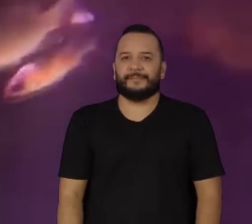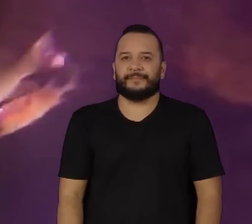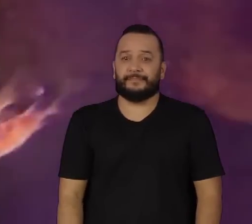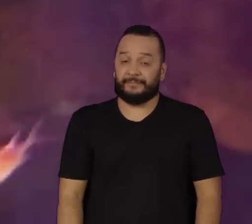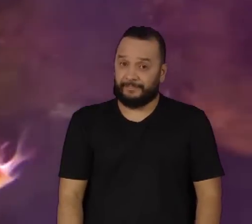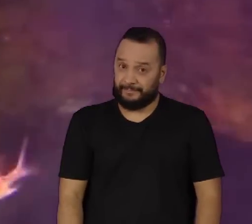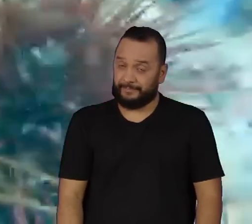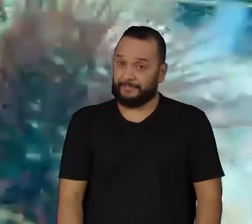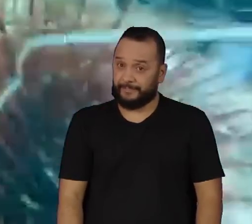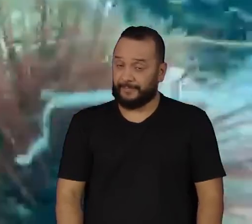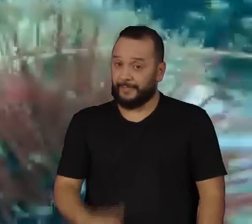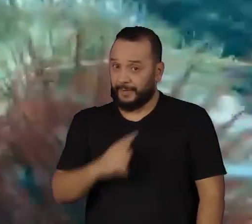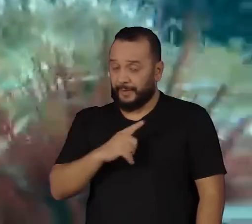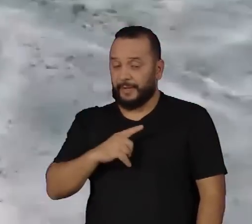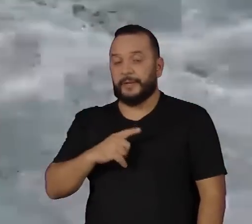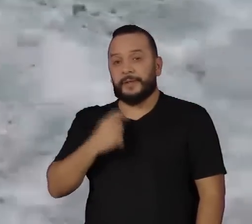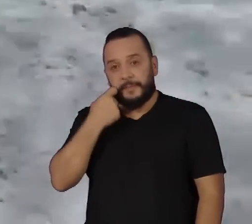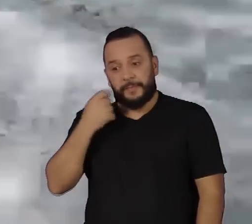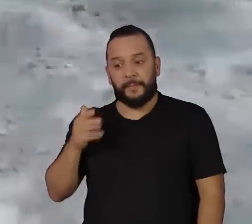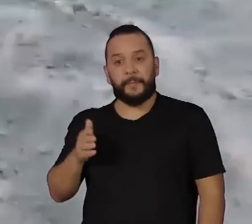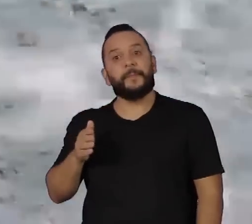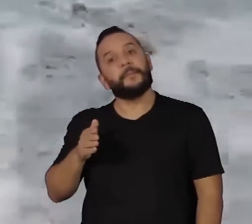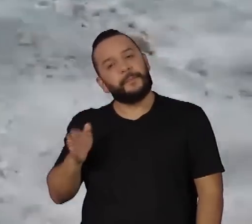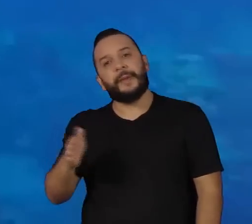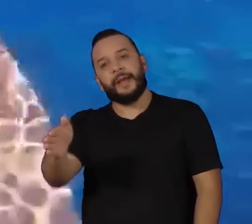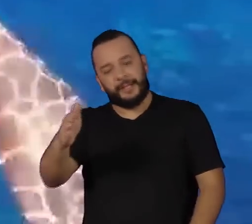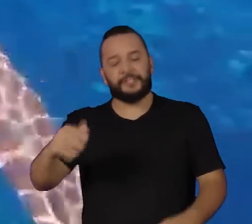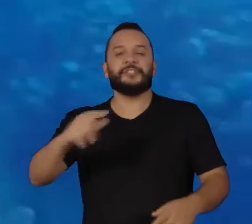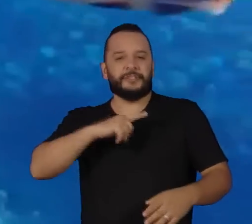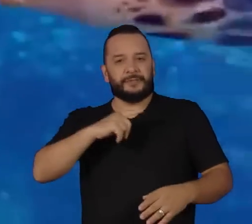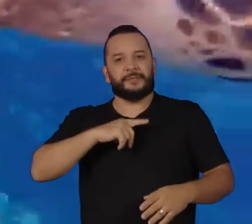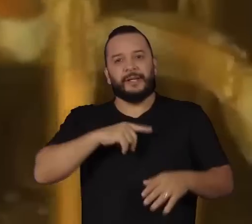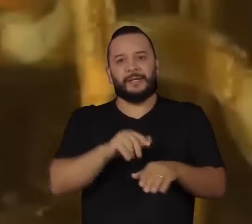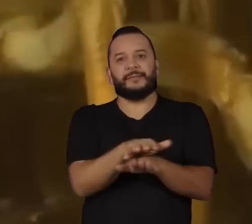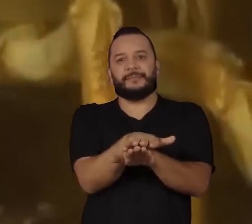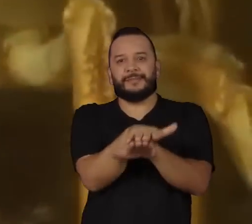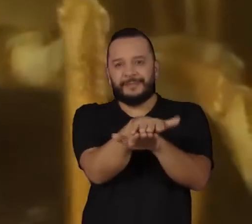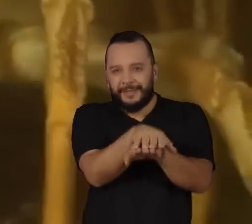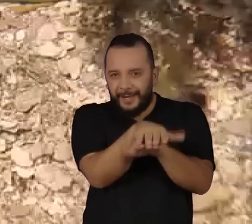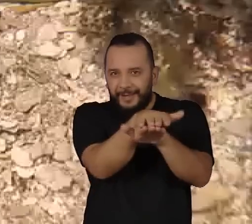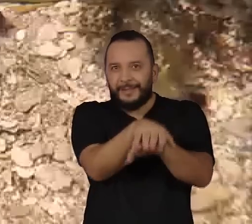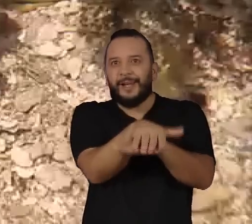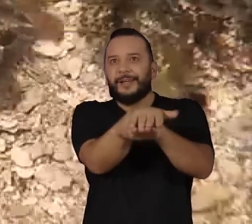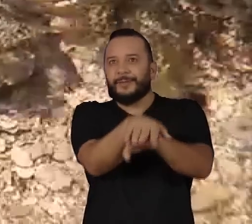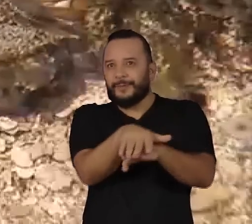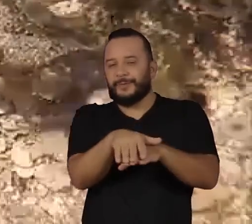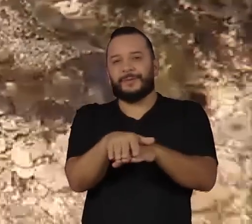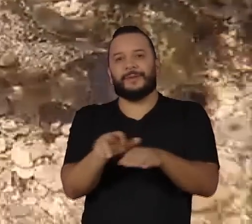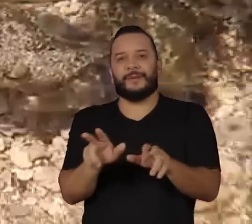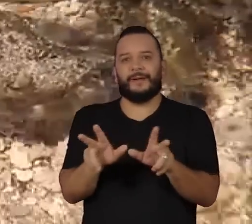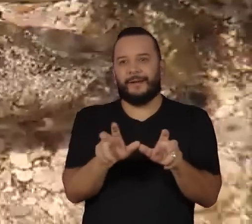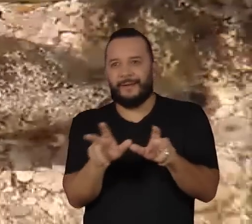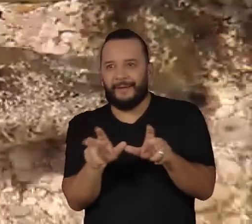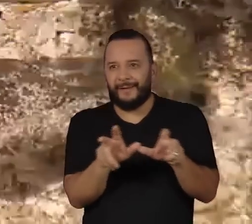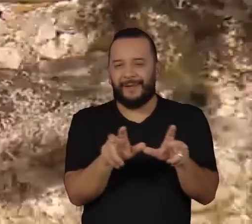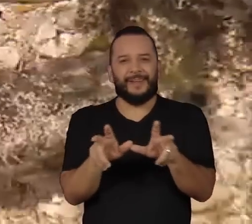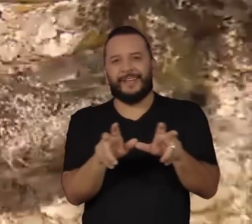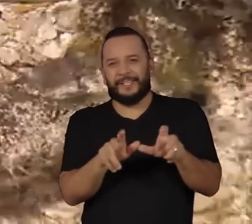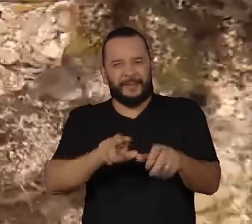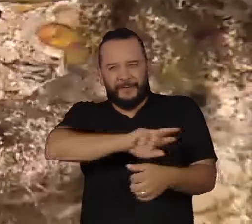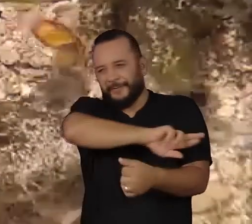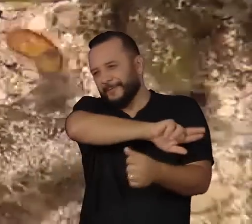O que peixes, ouriços, estrelas do mar, tartarugas, lagostas, caranguejos e outros